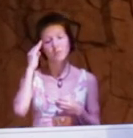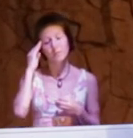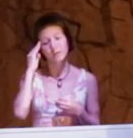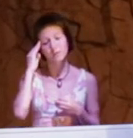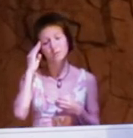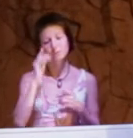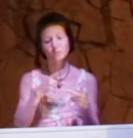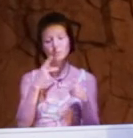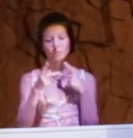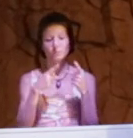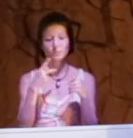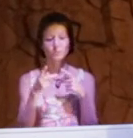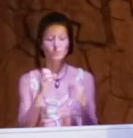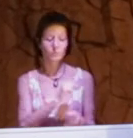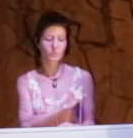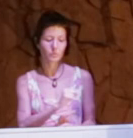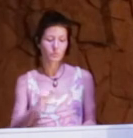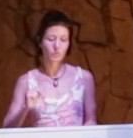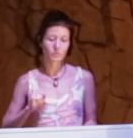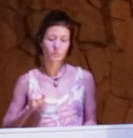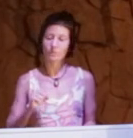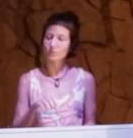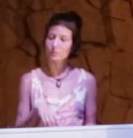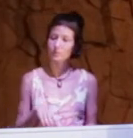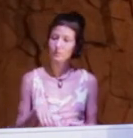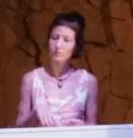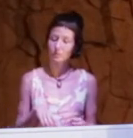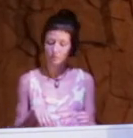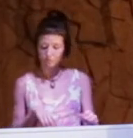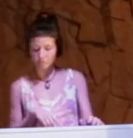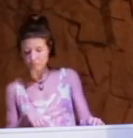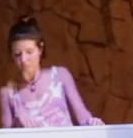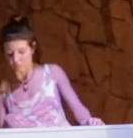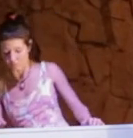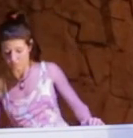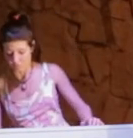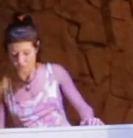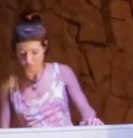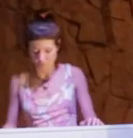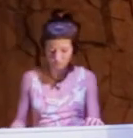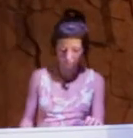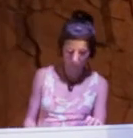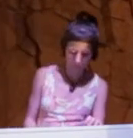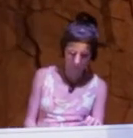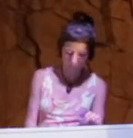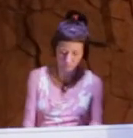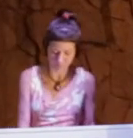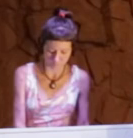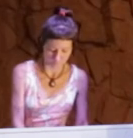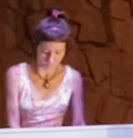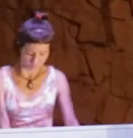questão de autoria, eu evito até falar o autor para me referir, ou a autora para me referir ao escritor. Eu prefiro